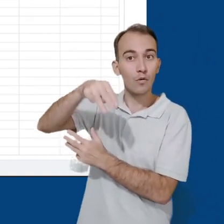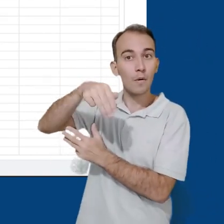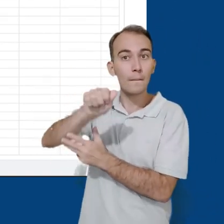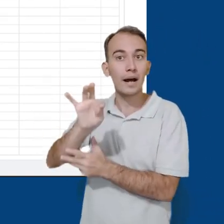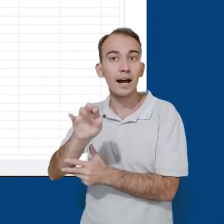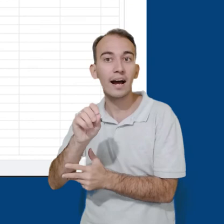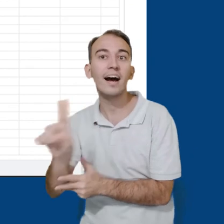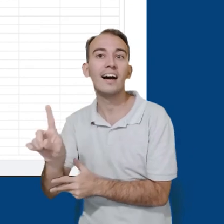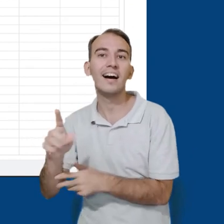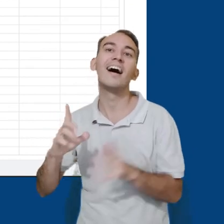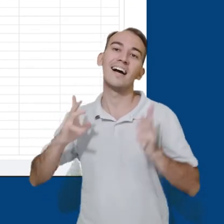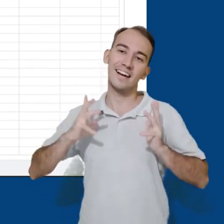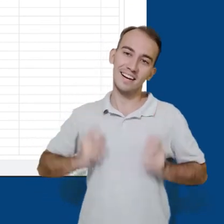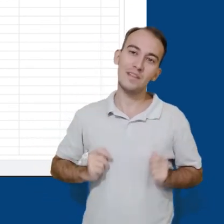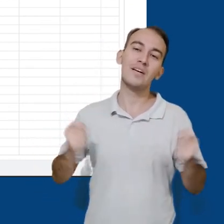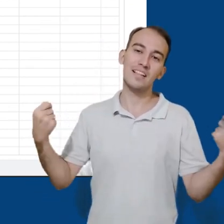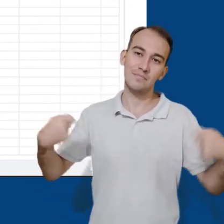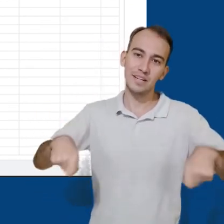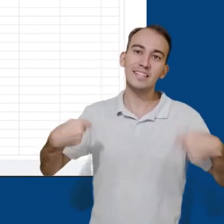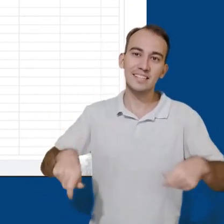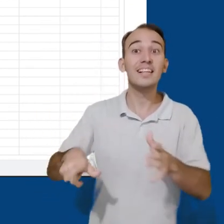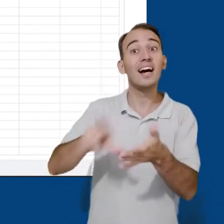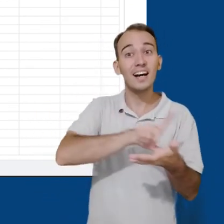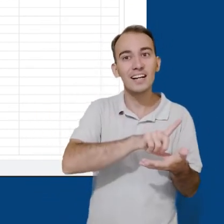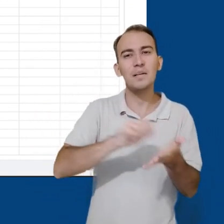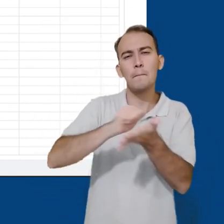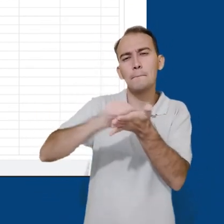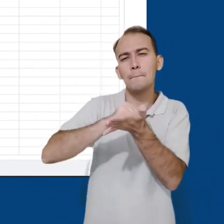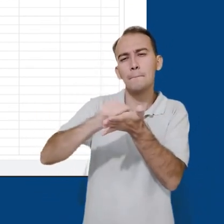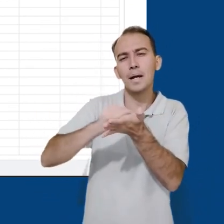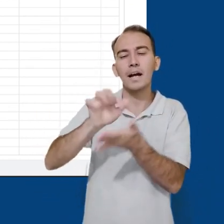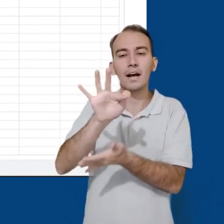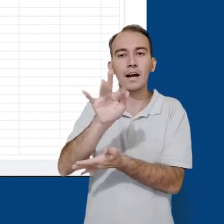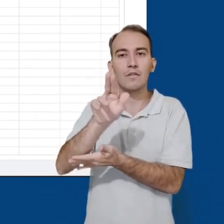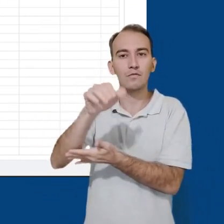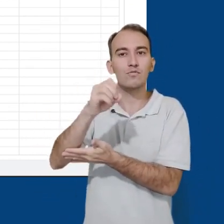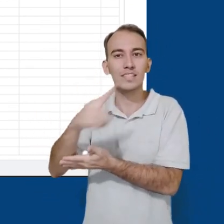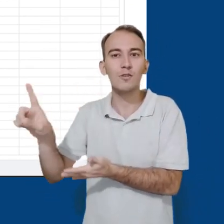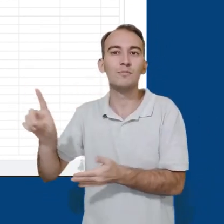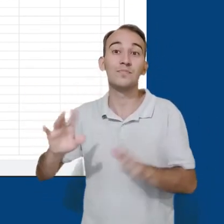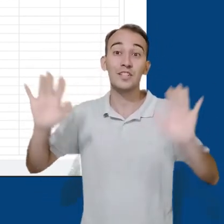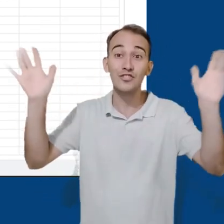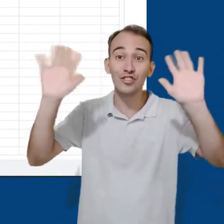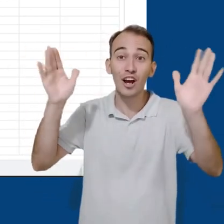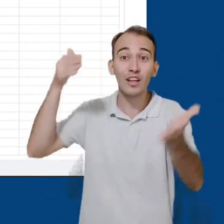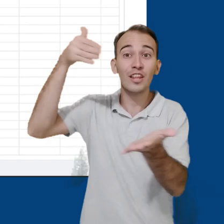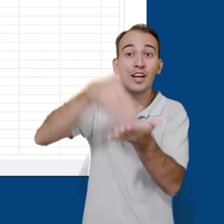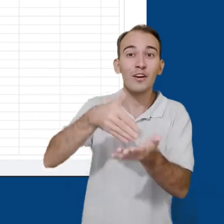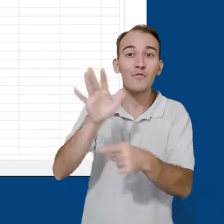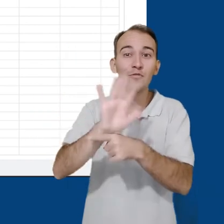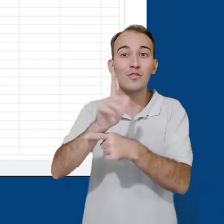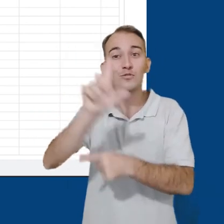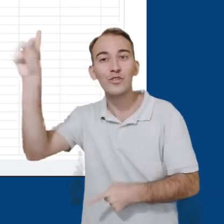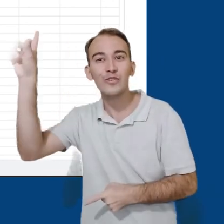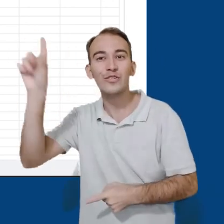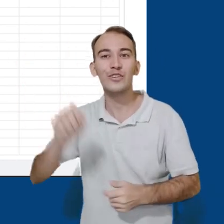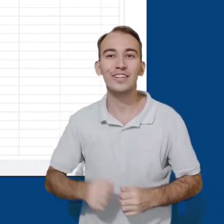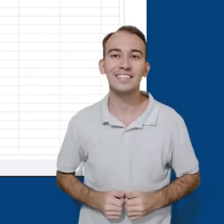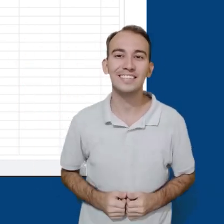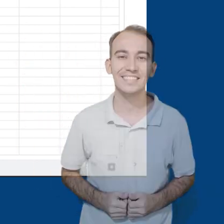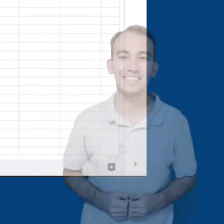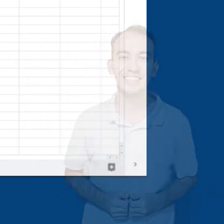formatação assim teremos a célula limpinha de novo agora você já pode explorar essa ferramenta incrível que o google fiz